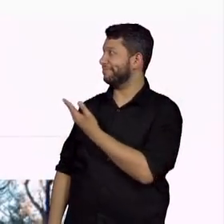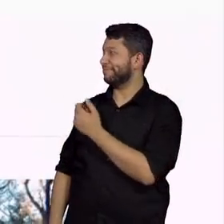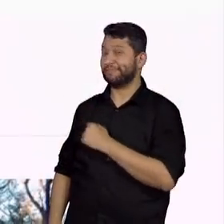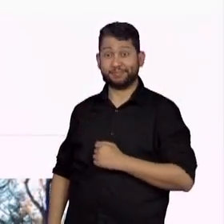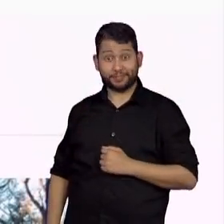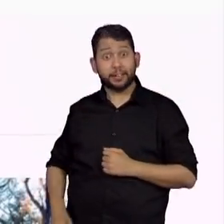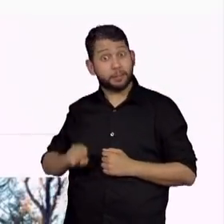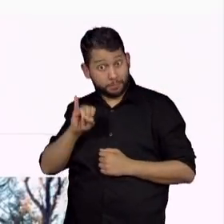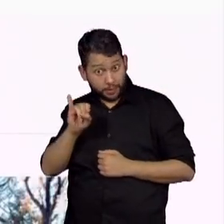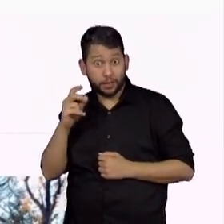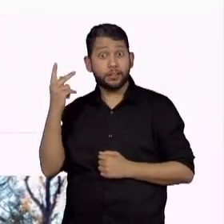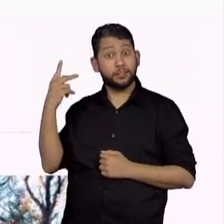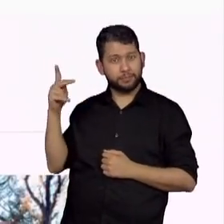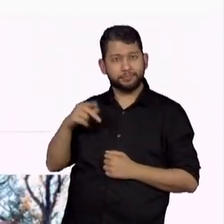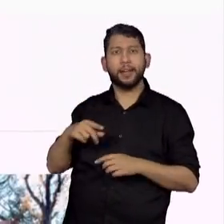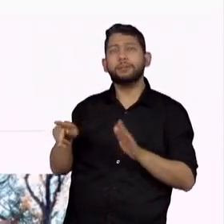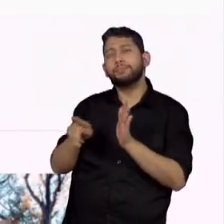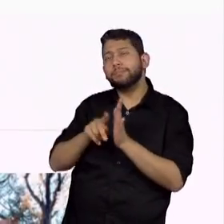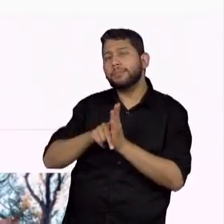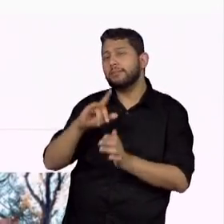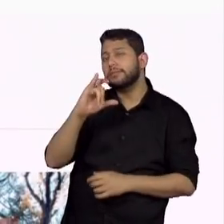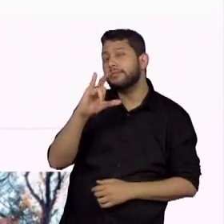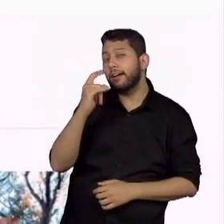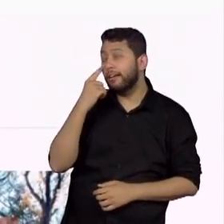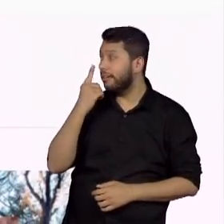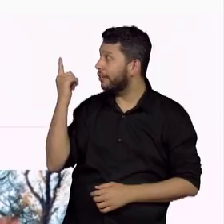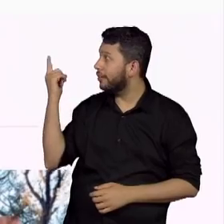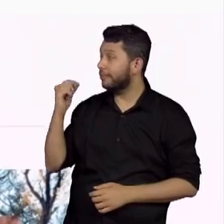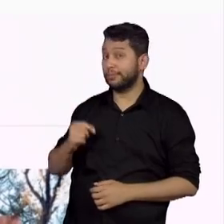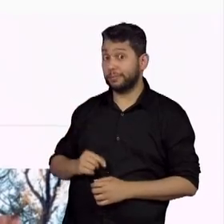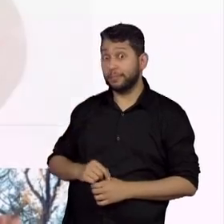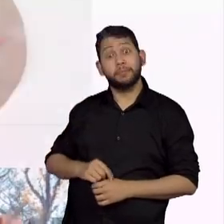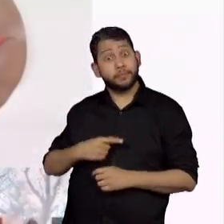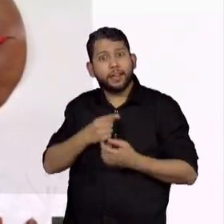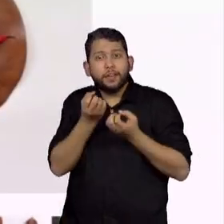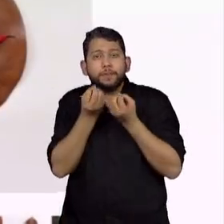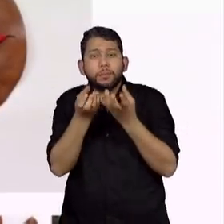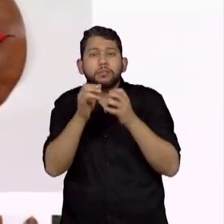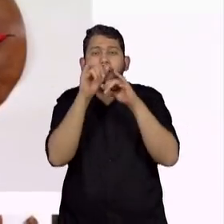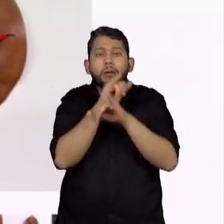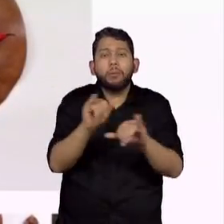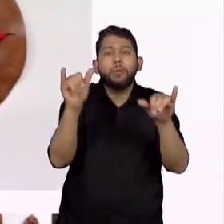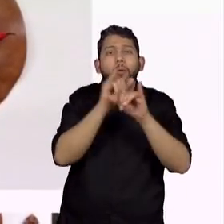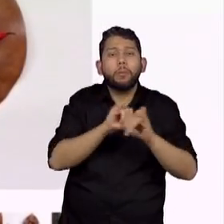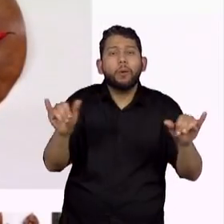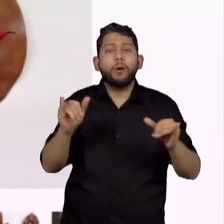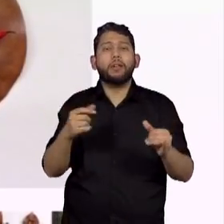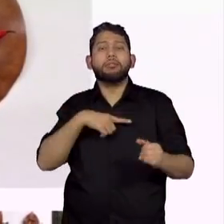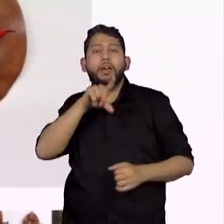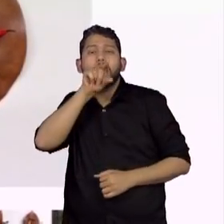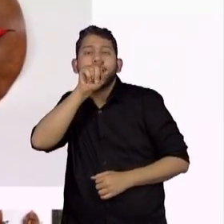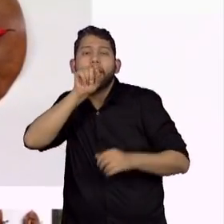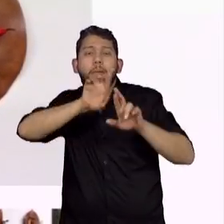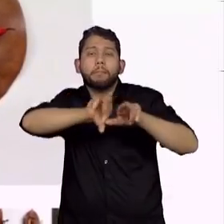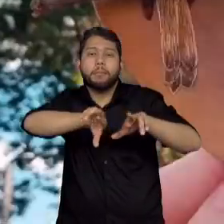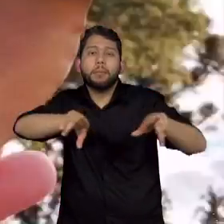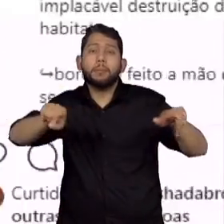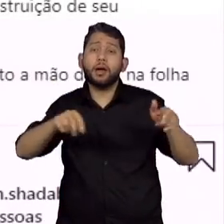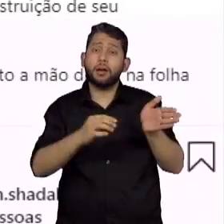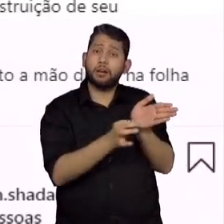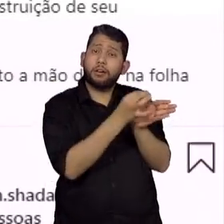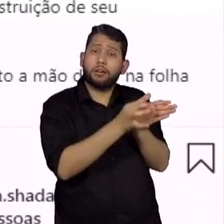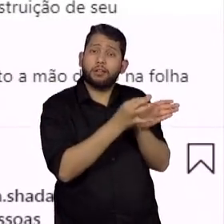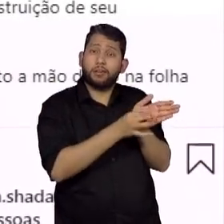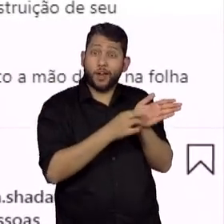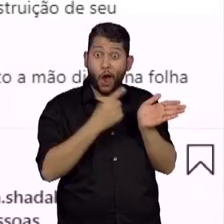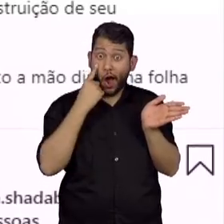No canal Leveza Arte no Instagram, Laura divulga informações sobre as espécies de aves que borda. A Maria